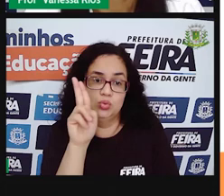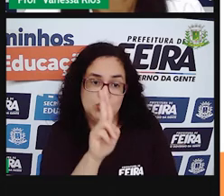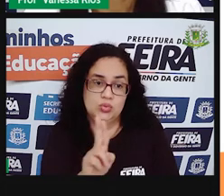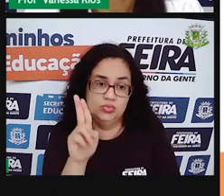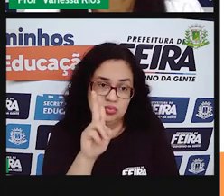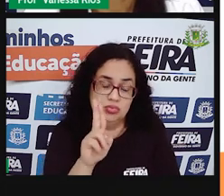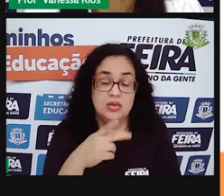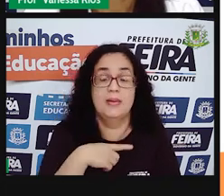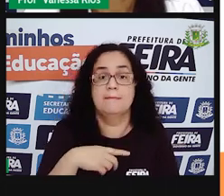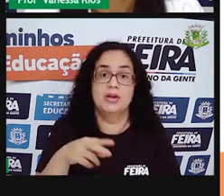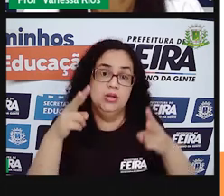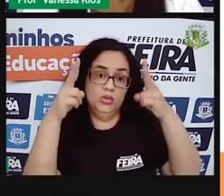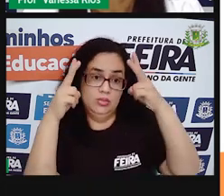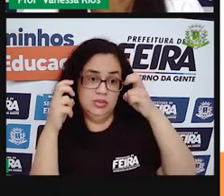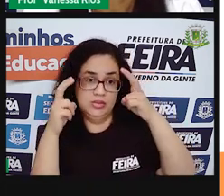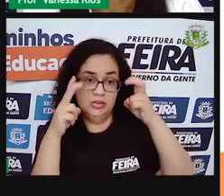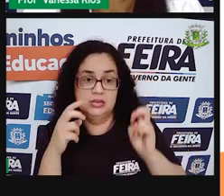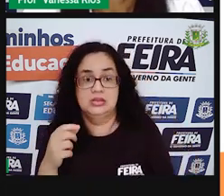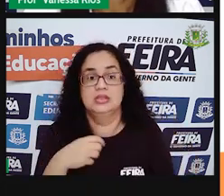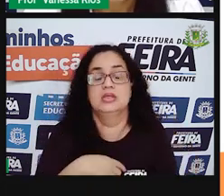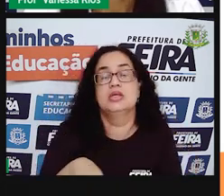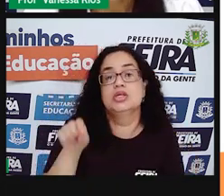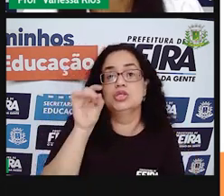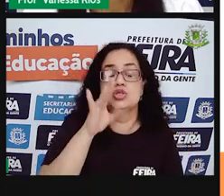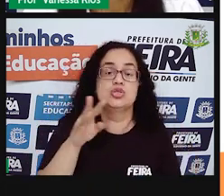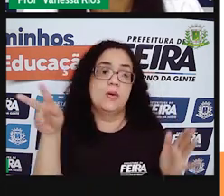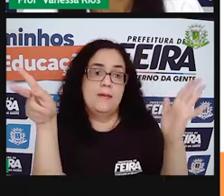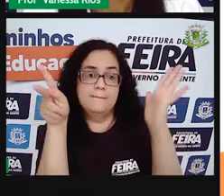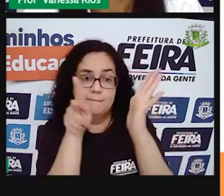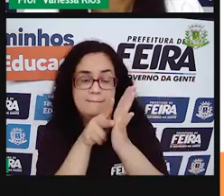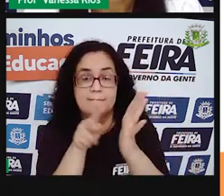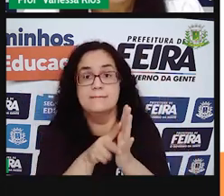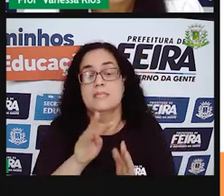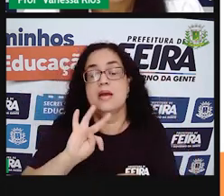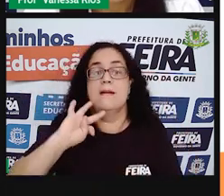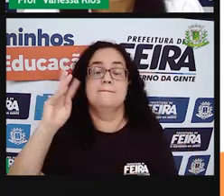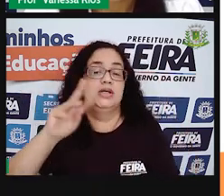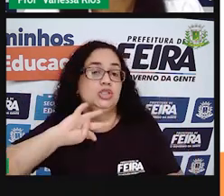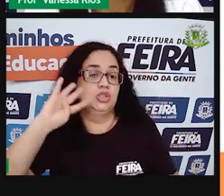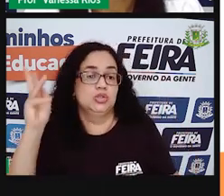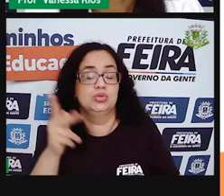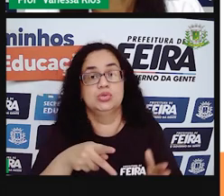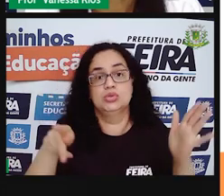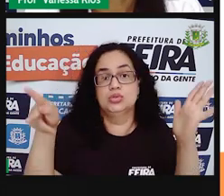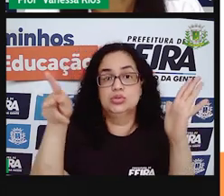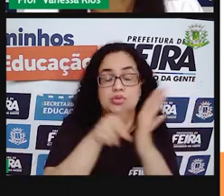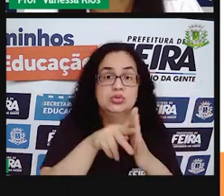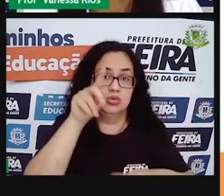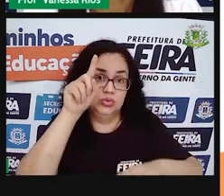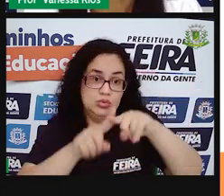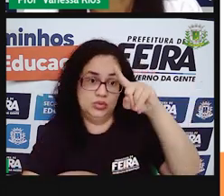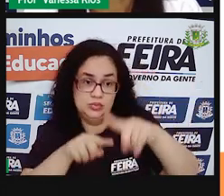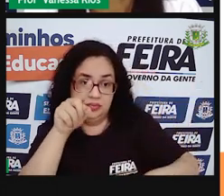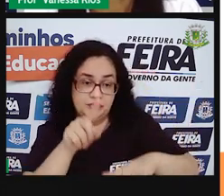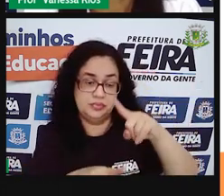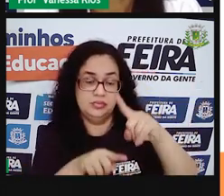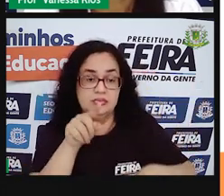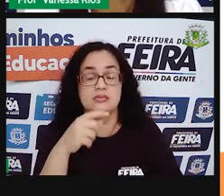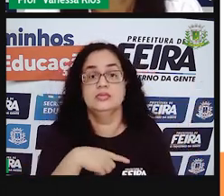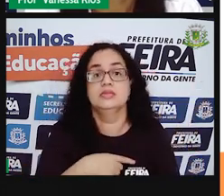E aí a gente observa que não só essa propriedade, mas todas as propriedades dos materiais, elas